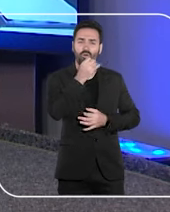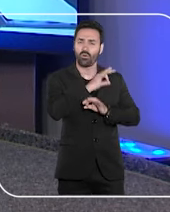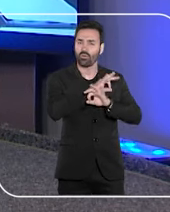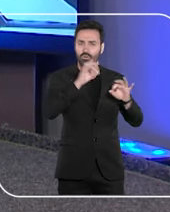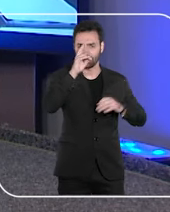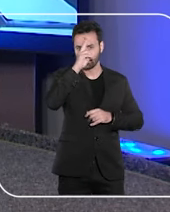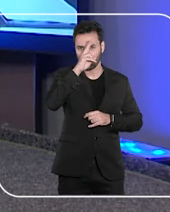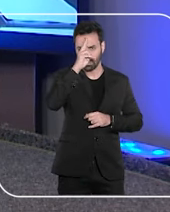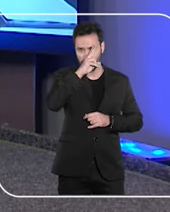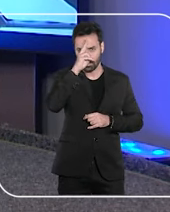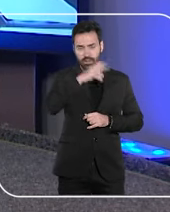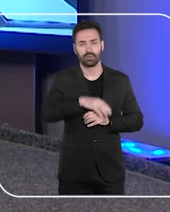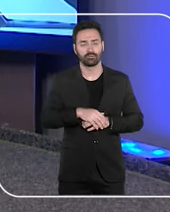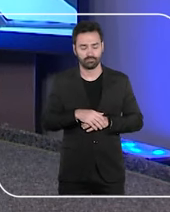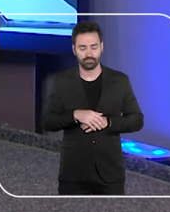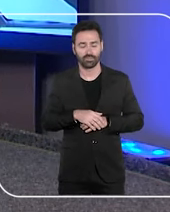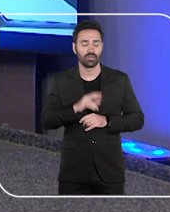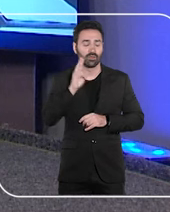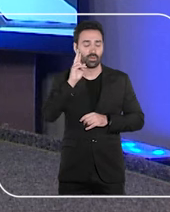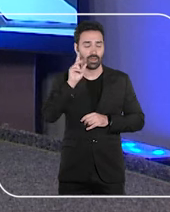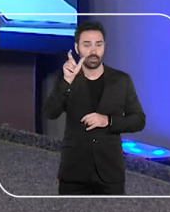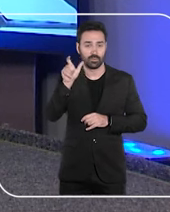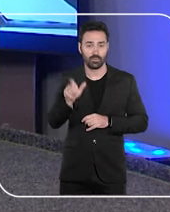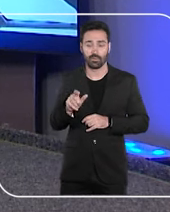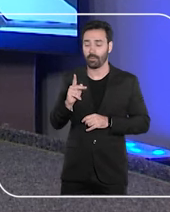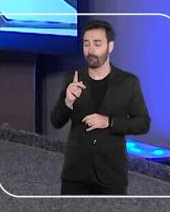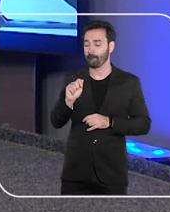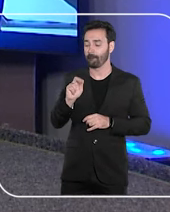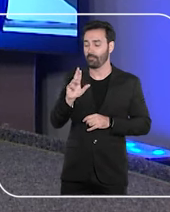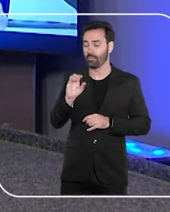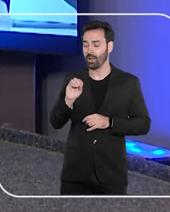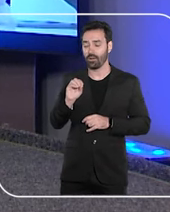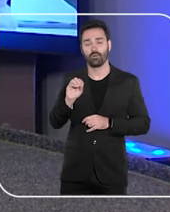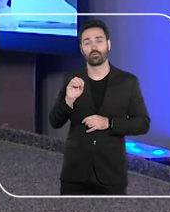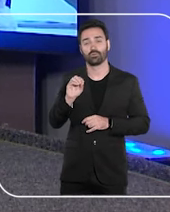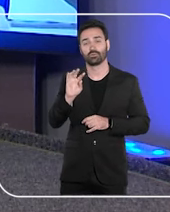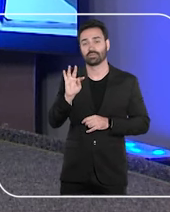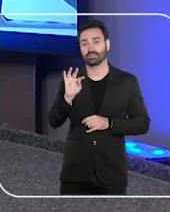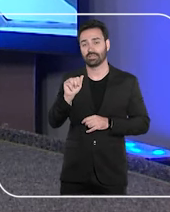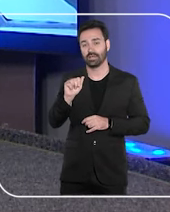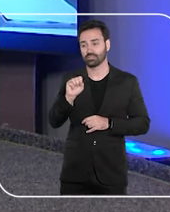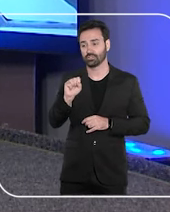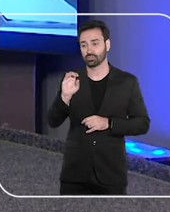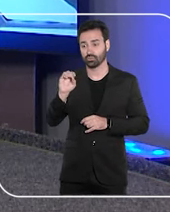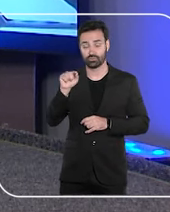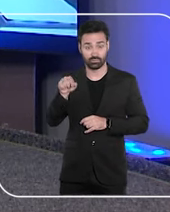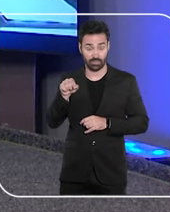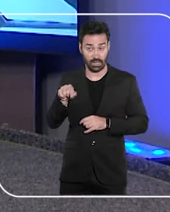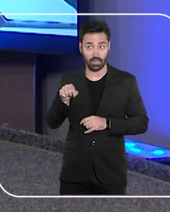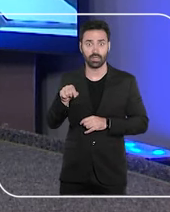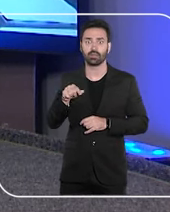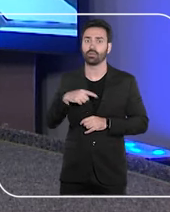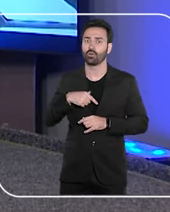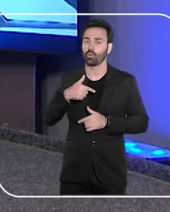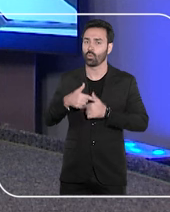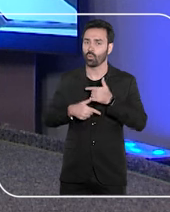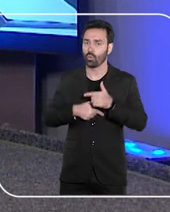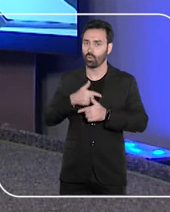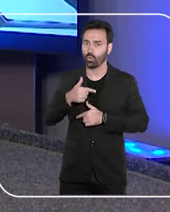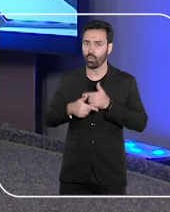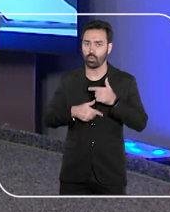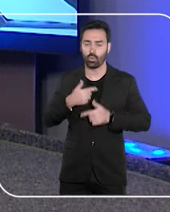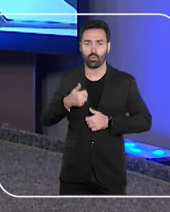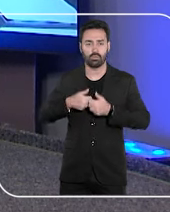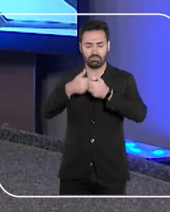do saudoso ministro Paulo de Tarso Vieira San Severino, que deixou realmente uma contribuição assim